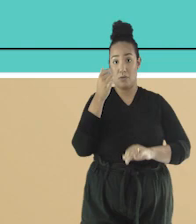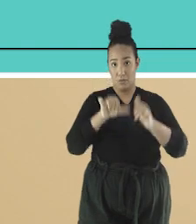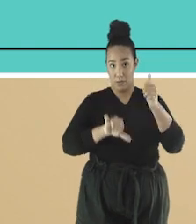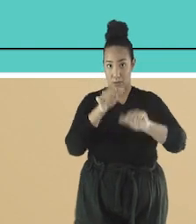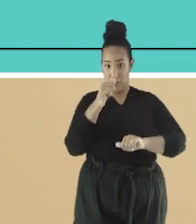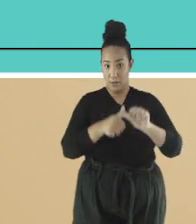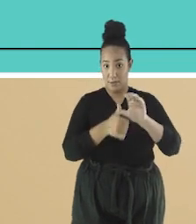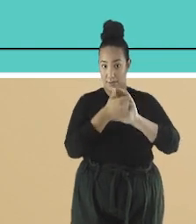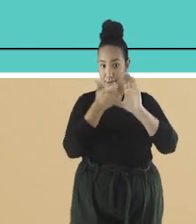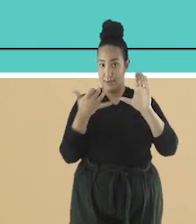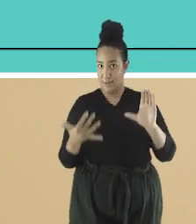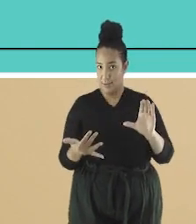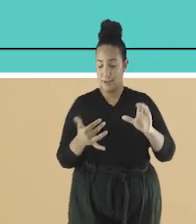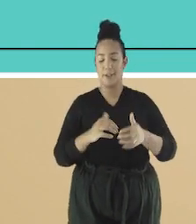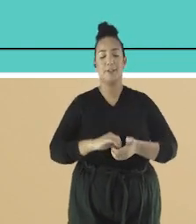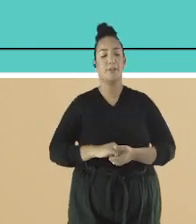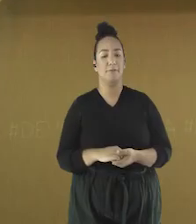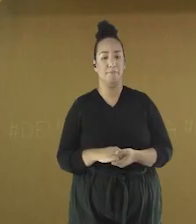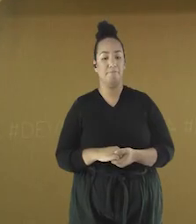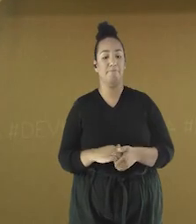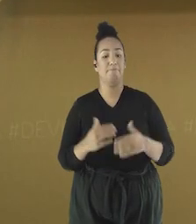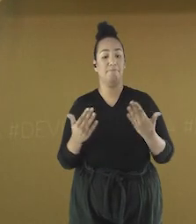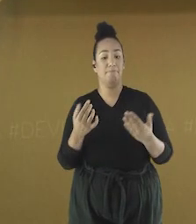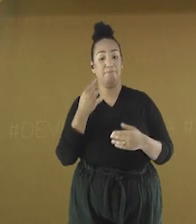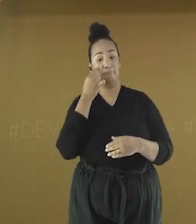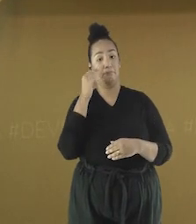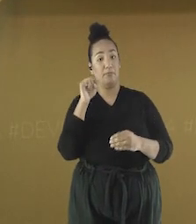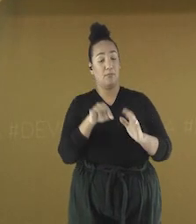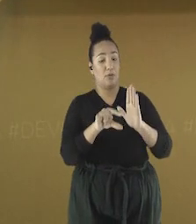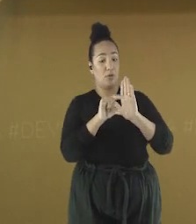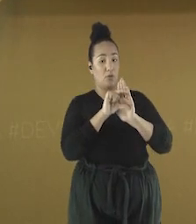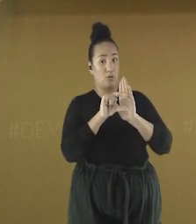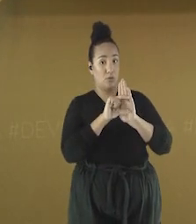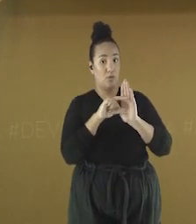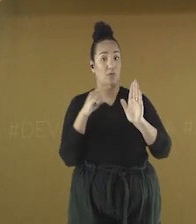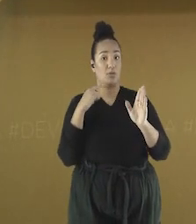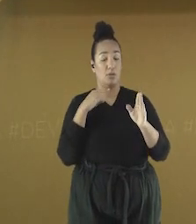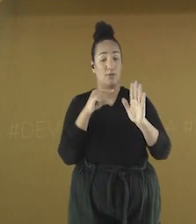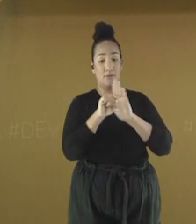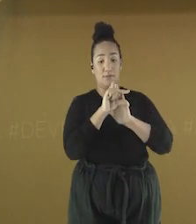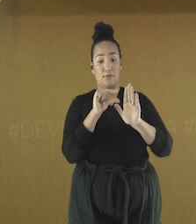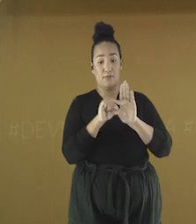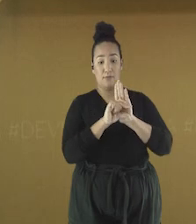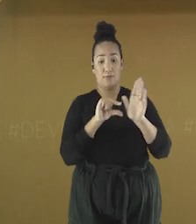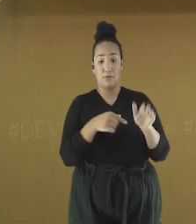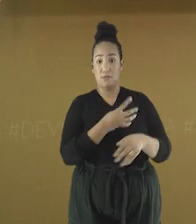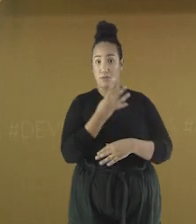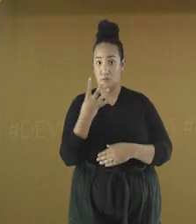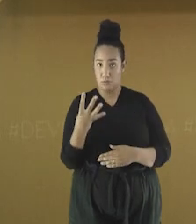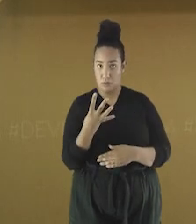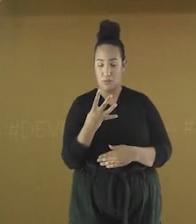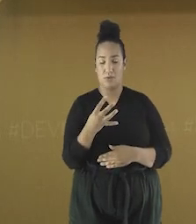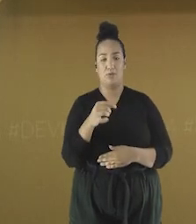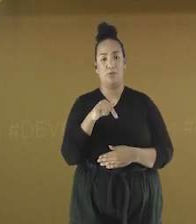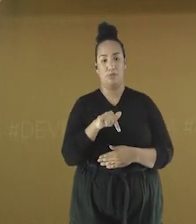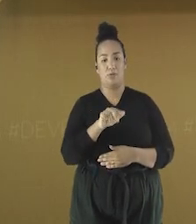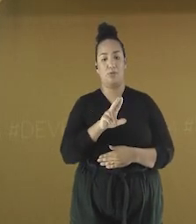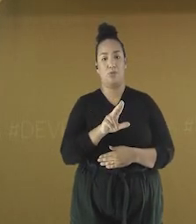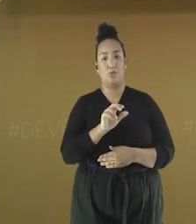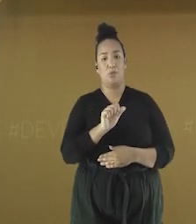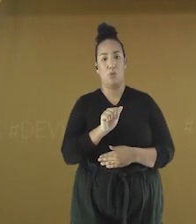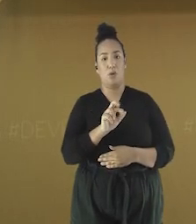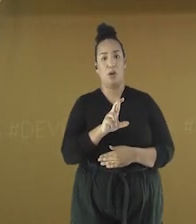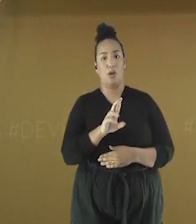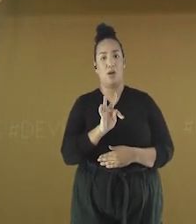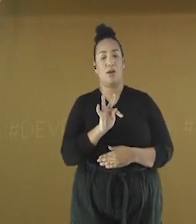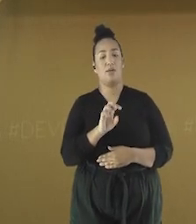acordo com as características que acabamos de ver. Esse trecho é uma estrofe que possui 4 versos, ou seja, é um